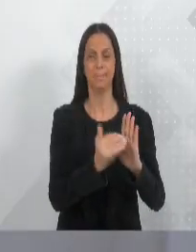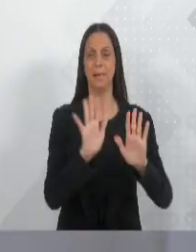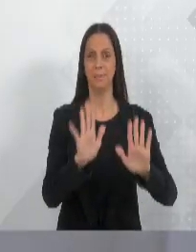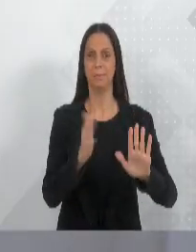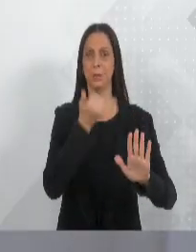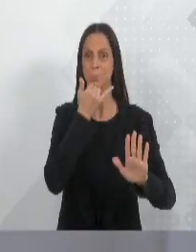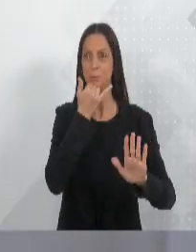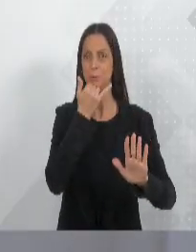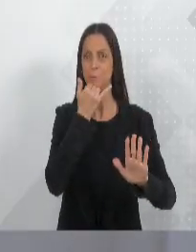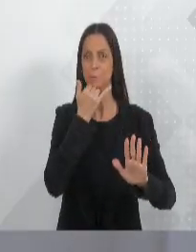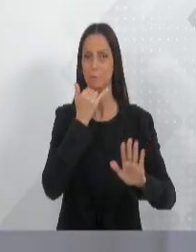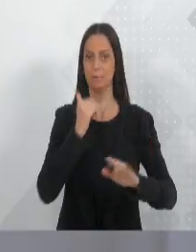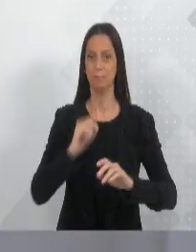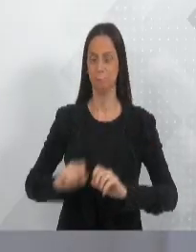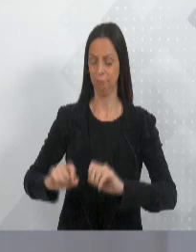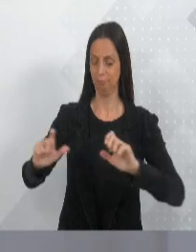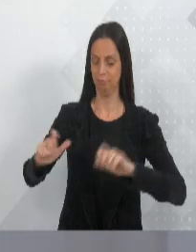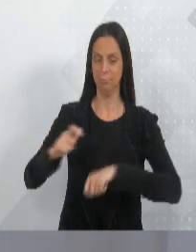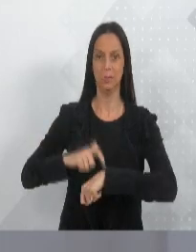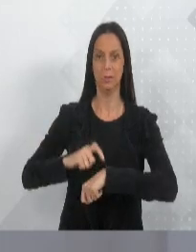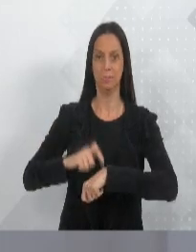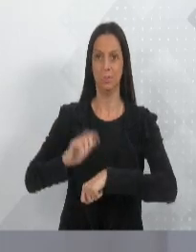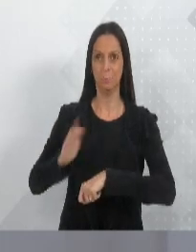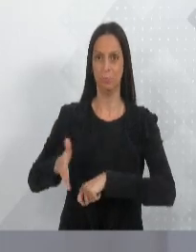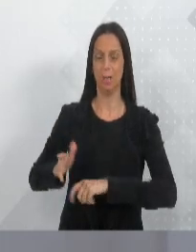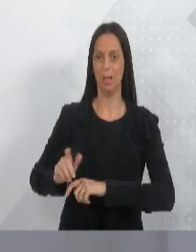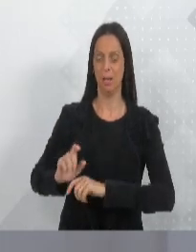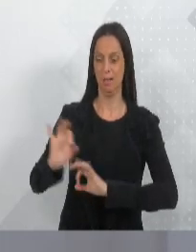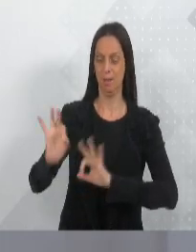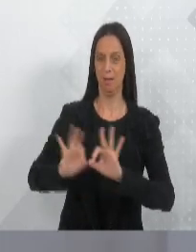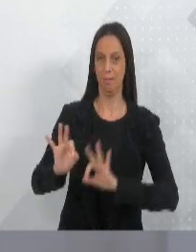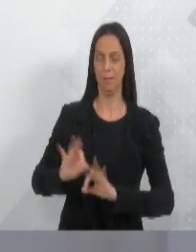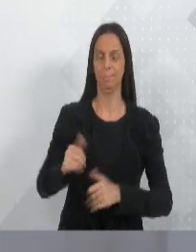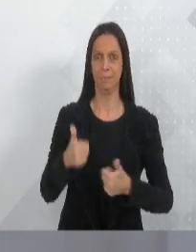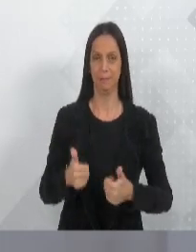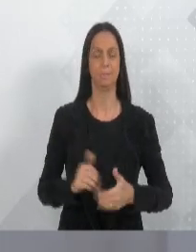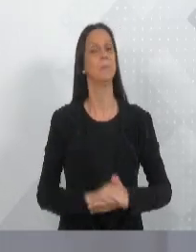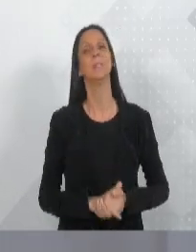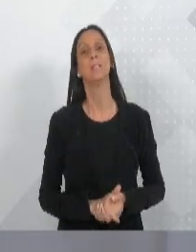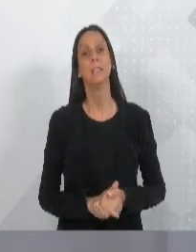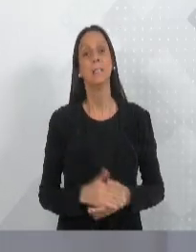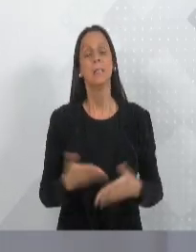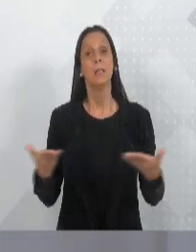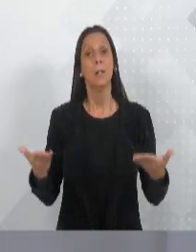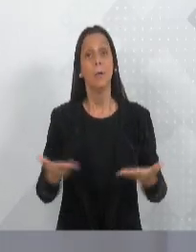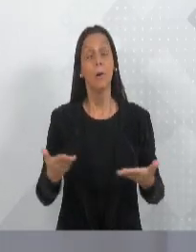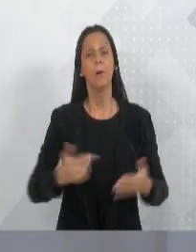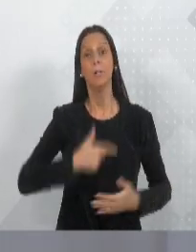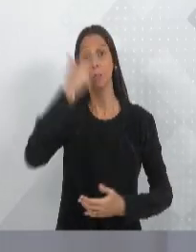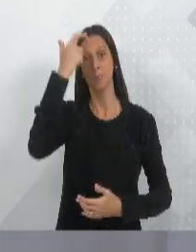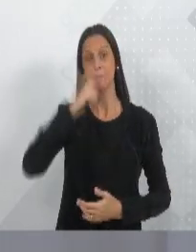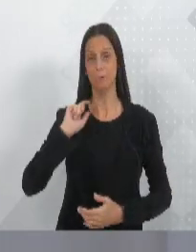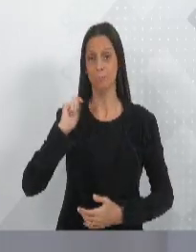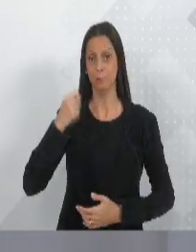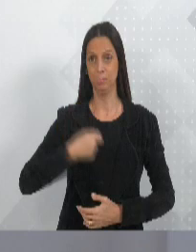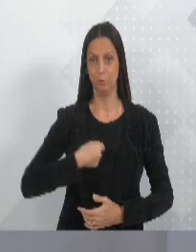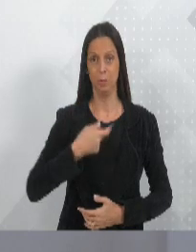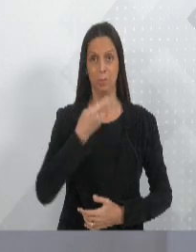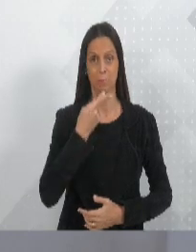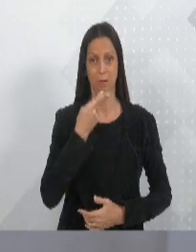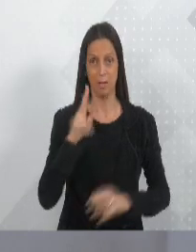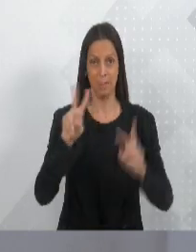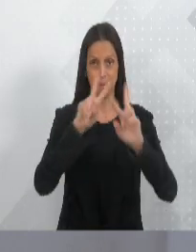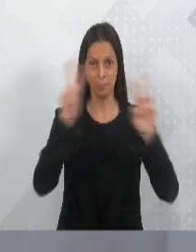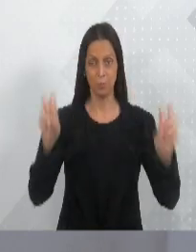restaurado o meu tempo junto com o líder obrigado gostaria de falar um pouco de mim pensei em fazer um pronunciamento mais enxuto mas acho